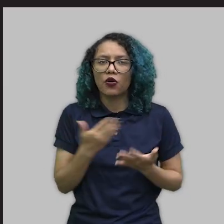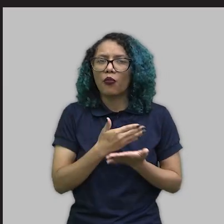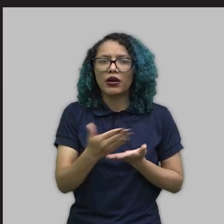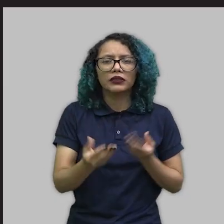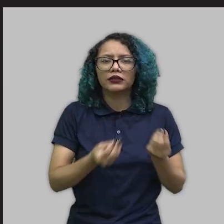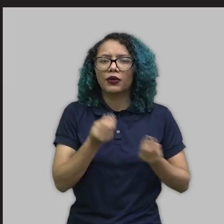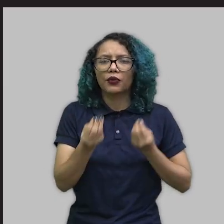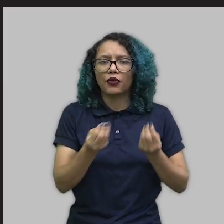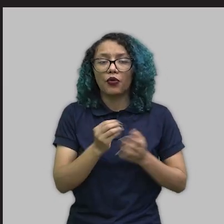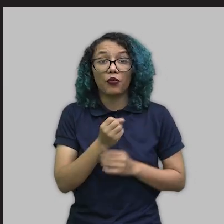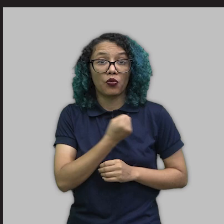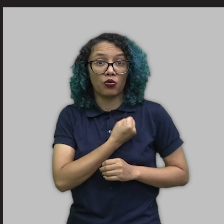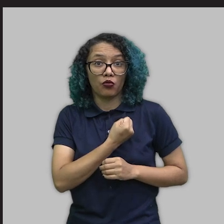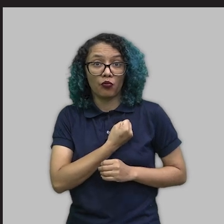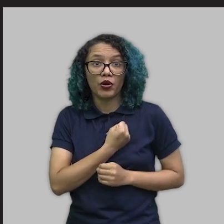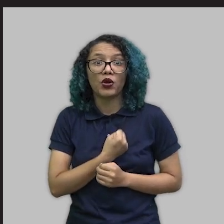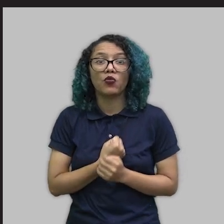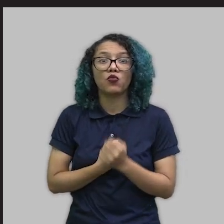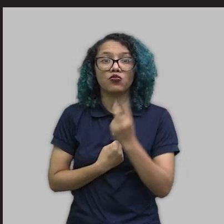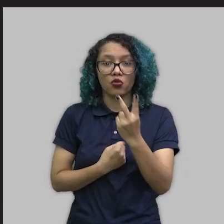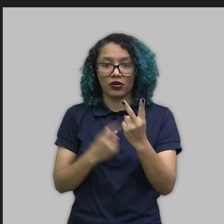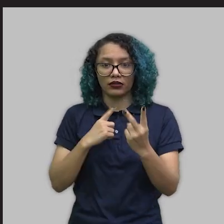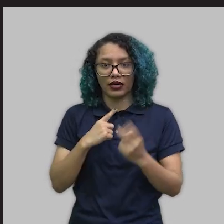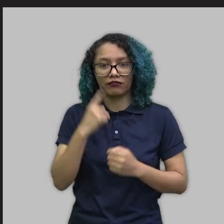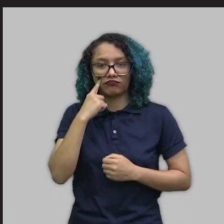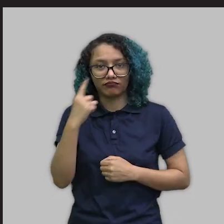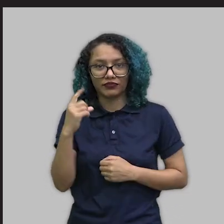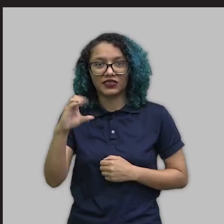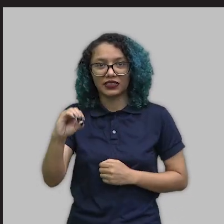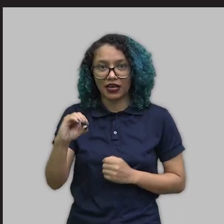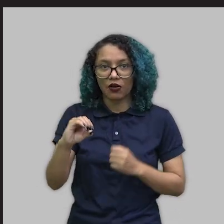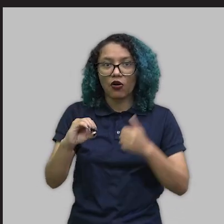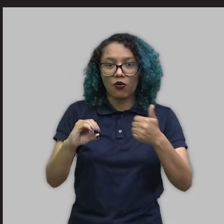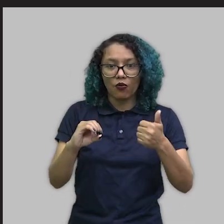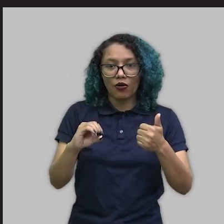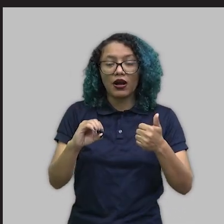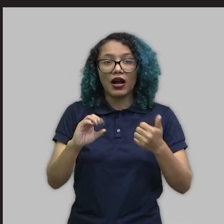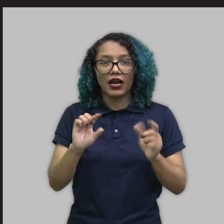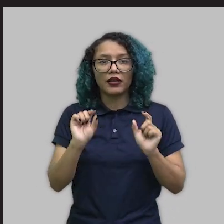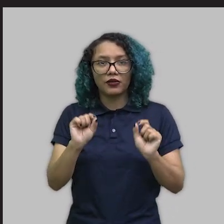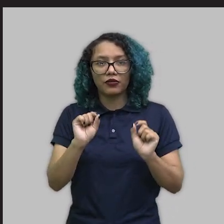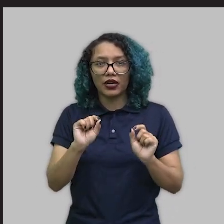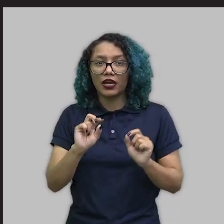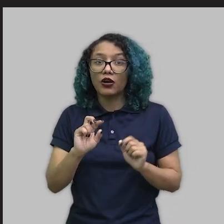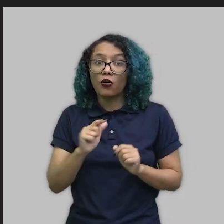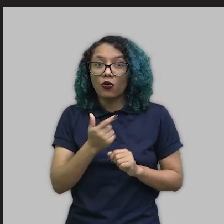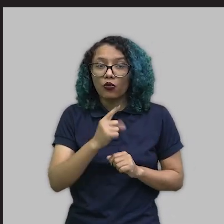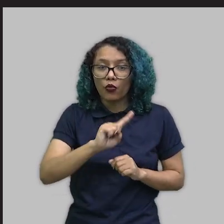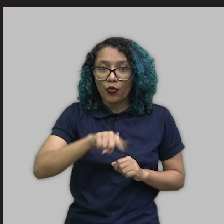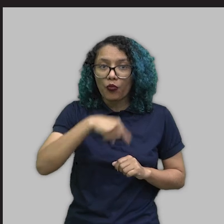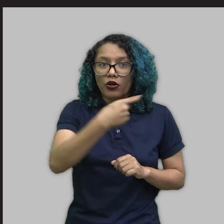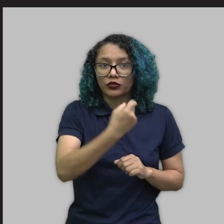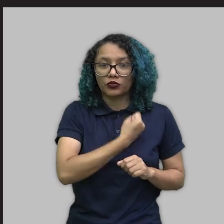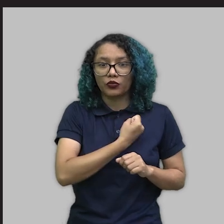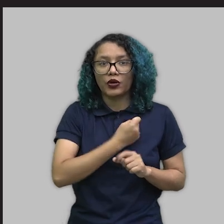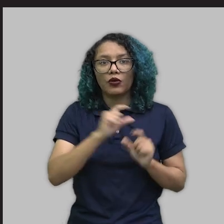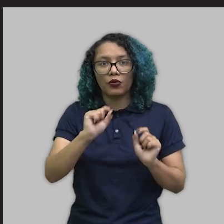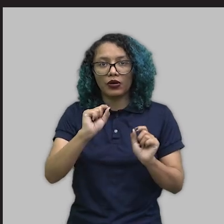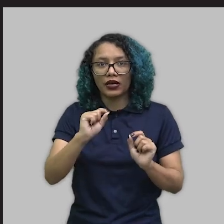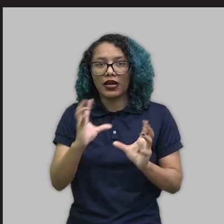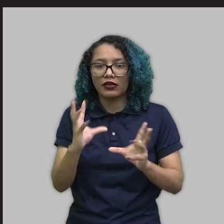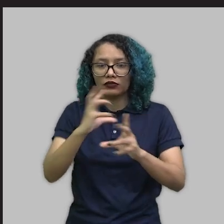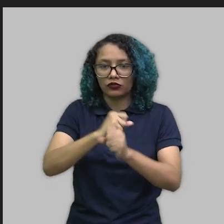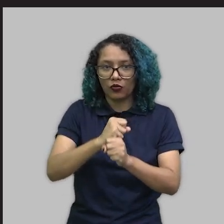começa com dois números, 0 e 1. A partir daí, cada número seguinte é a soma dos dois